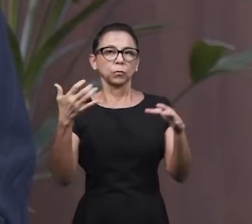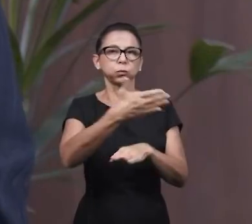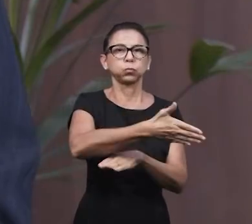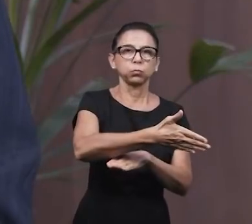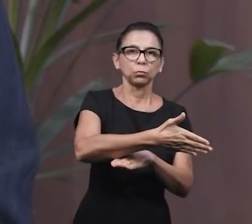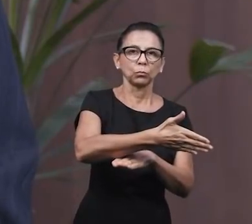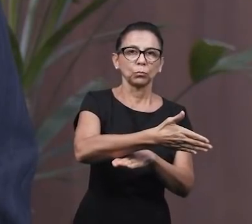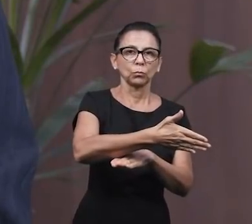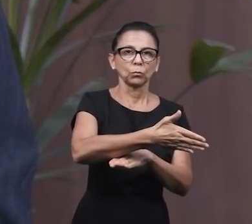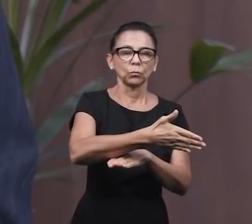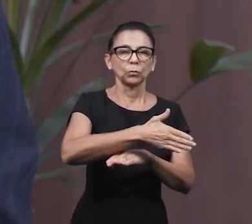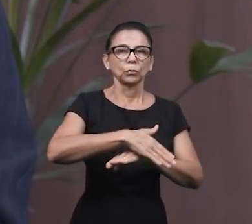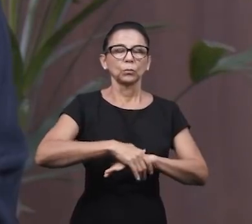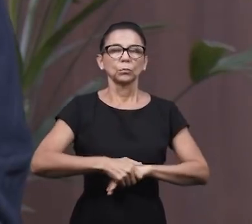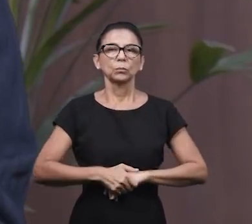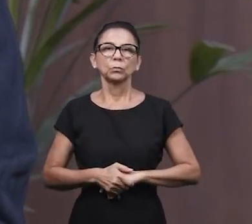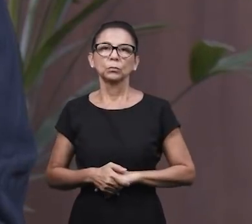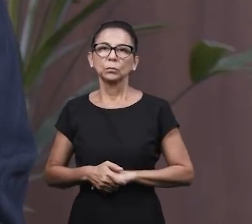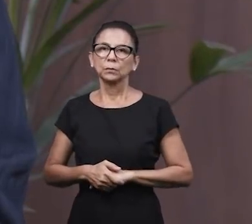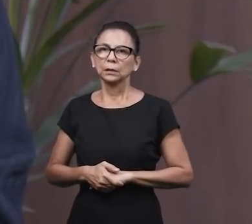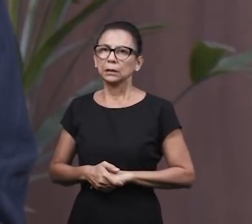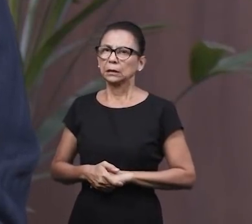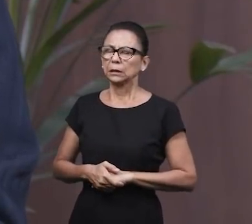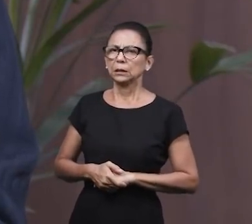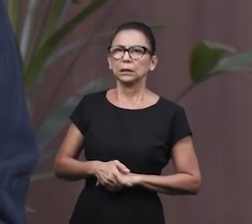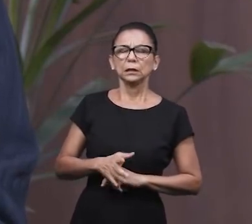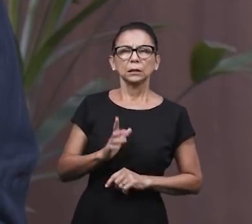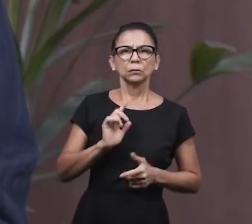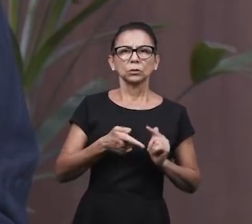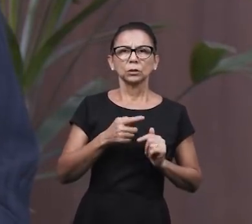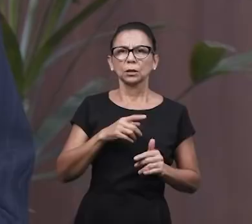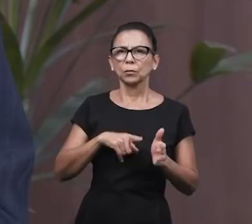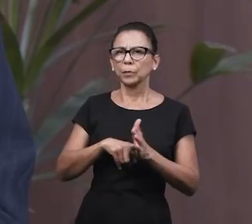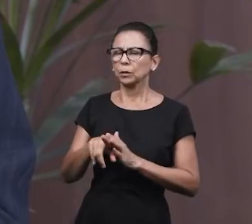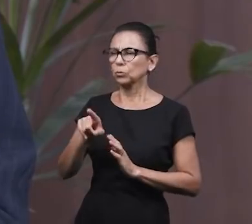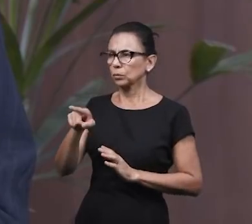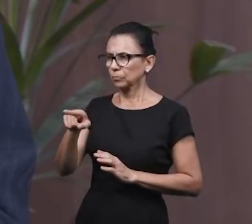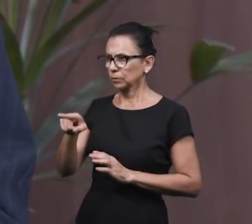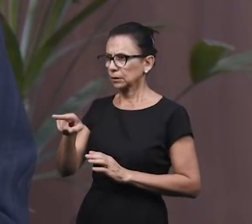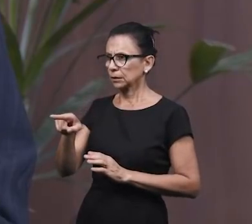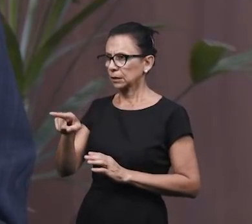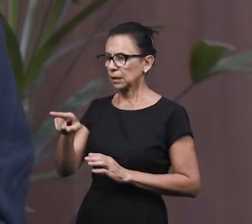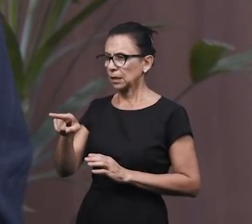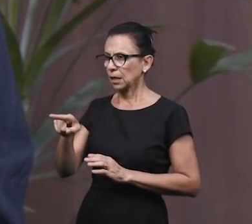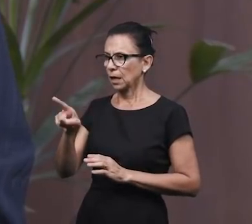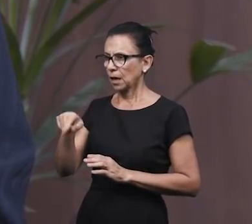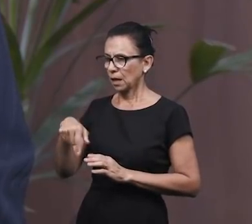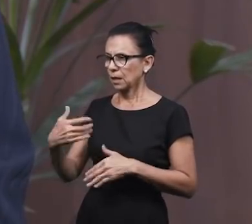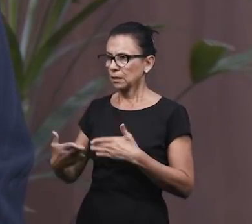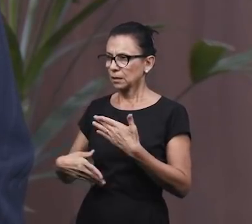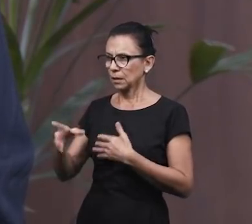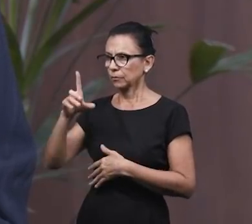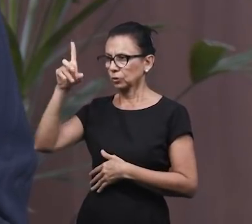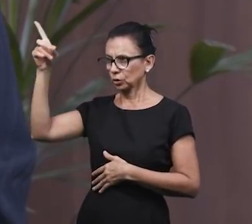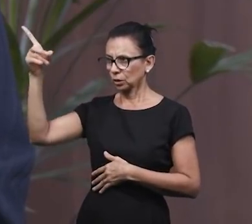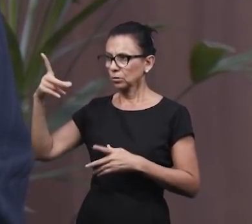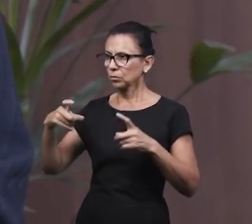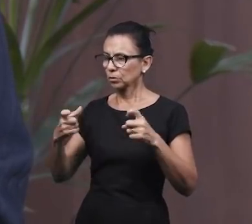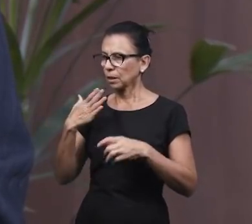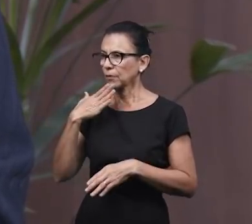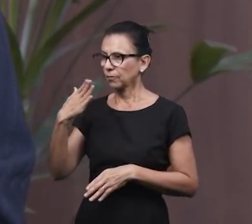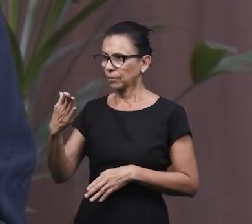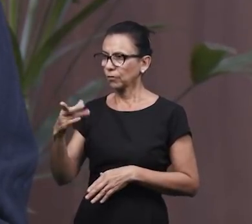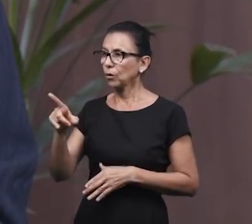ele se dirige ao guerreiro e ele pergunta a ele: és tu dos nossos ou dos nossos inimigos? E aquele guerreiro diz assim: não, eu vim